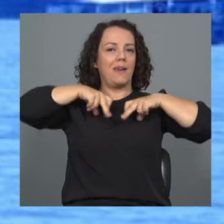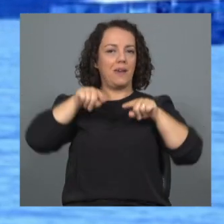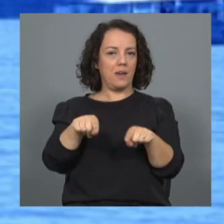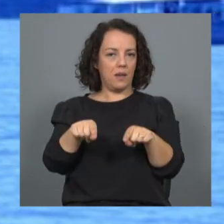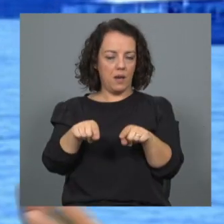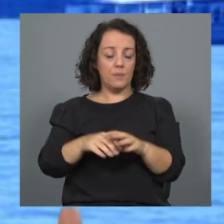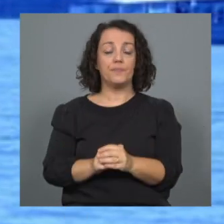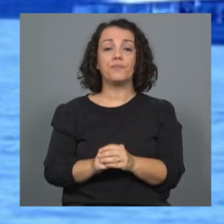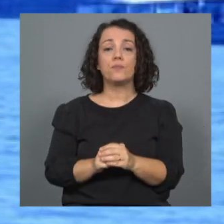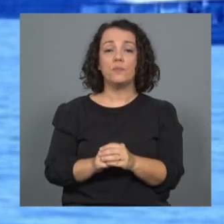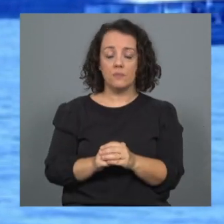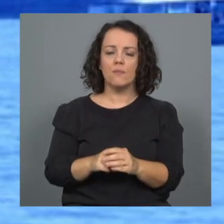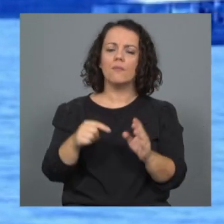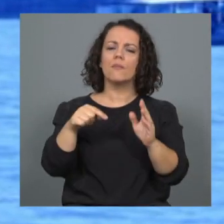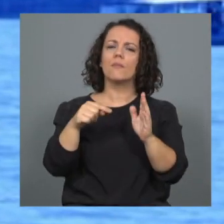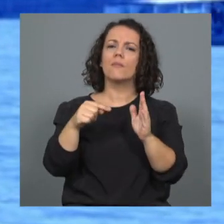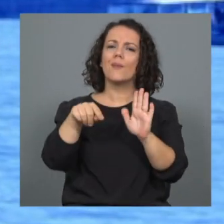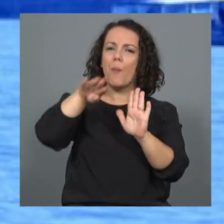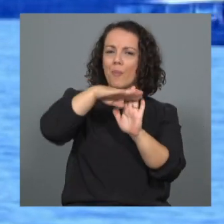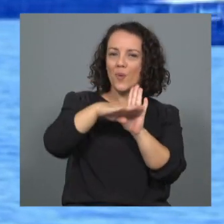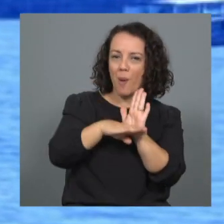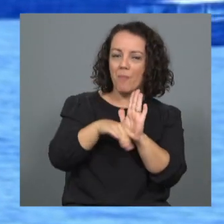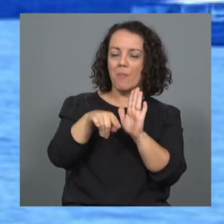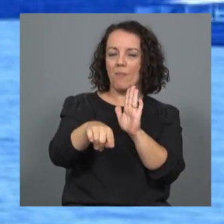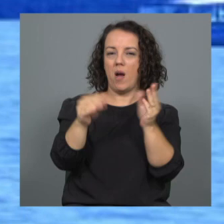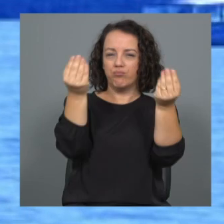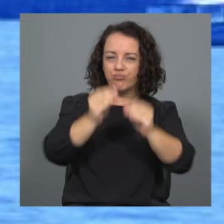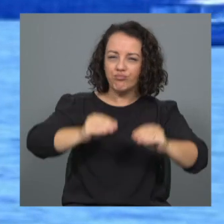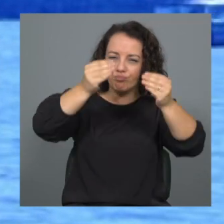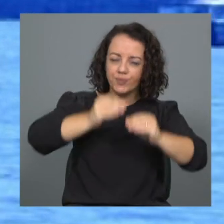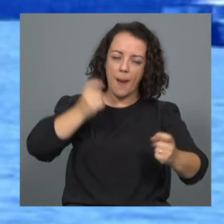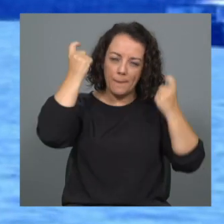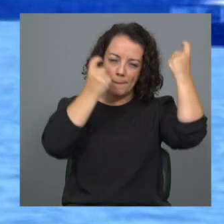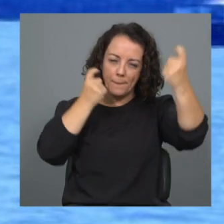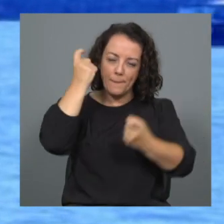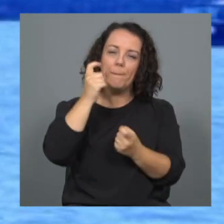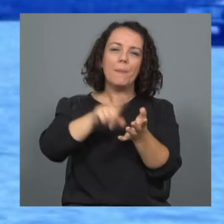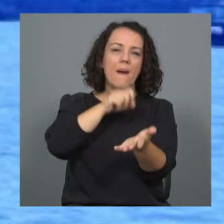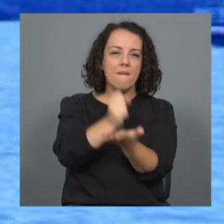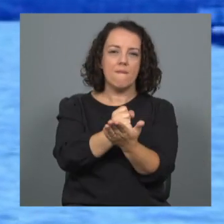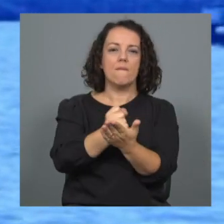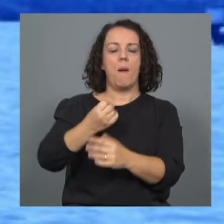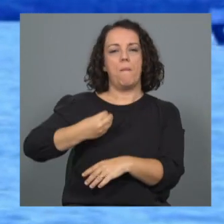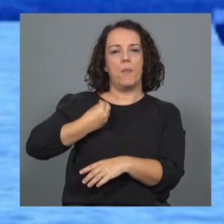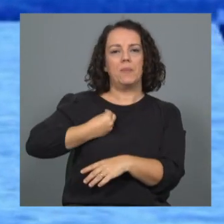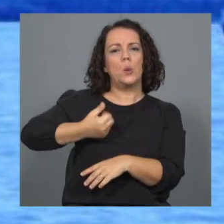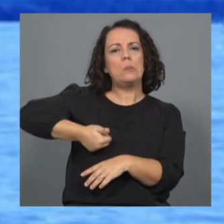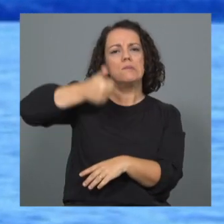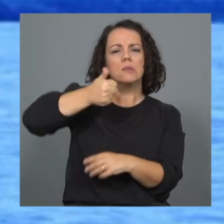na constituição do programa, não é? No trabalho que fizemos, tivemos sempre muito esta preocupação de dar espaço a